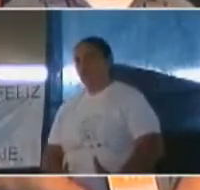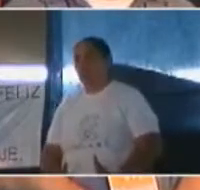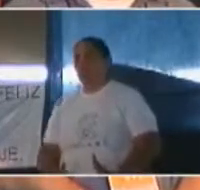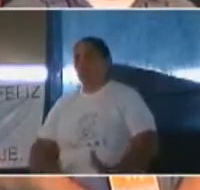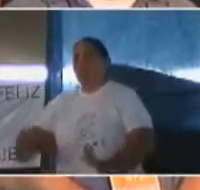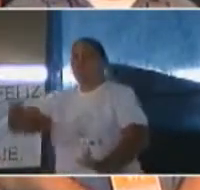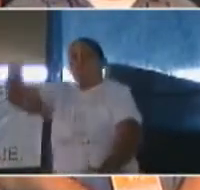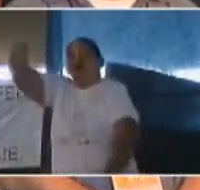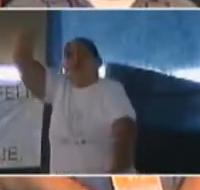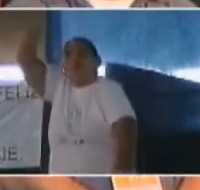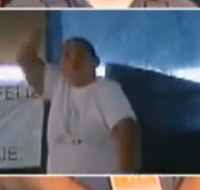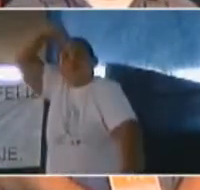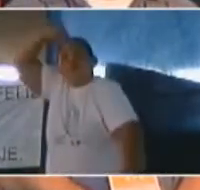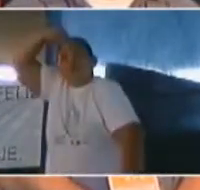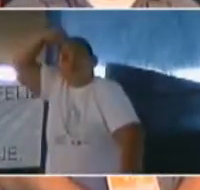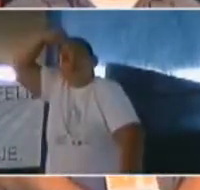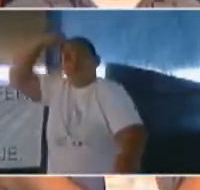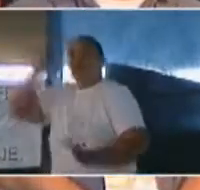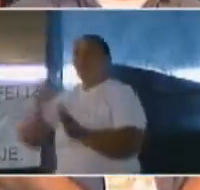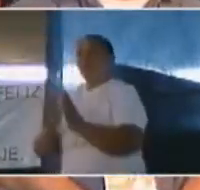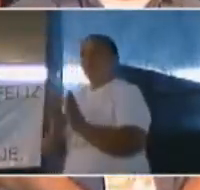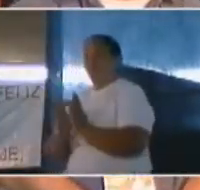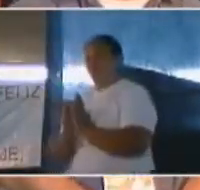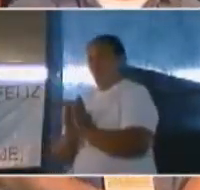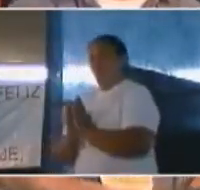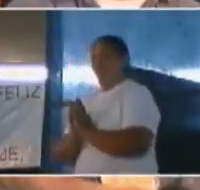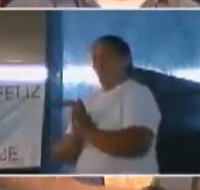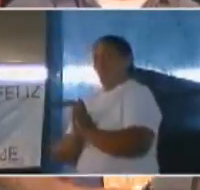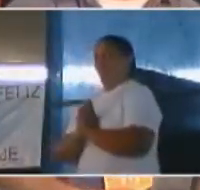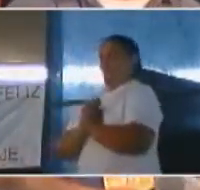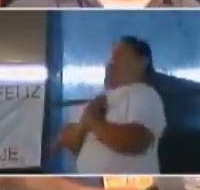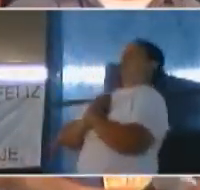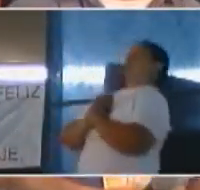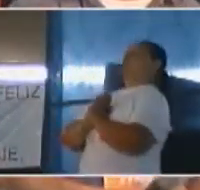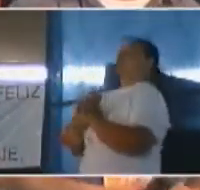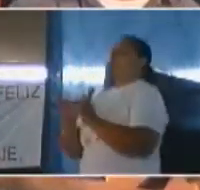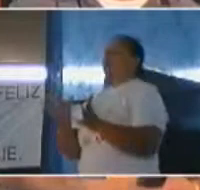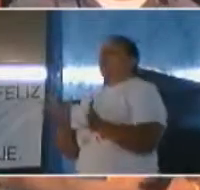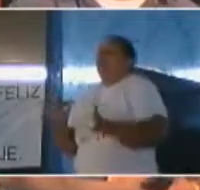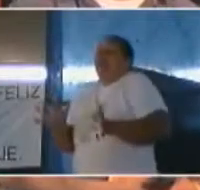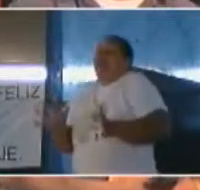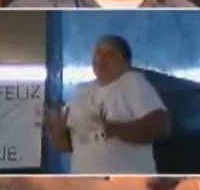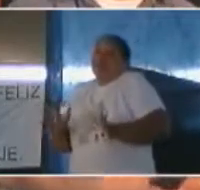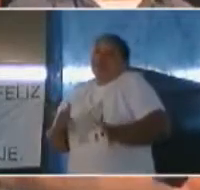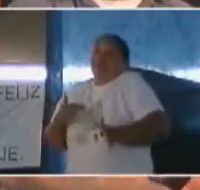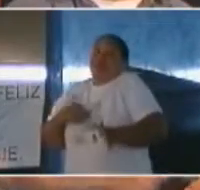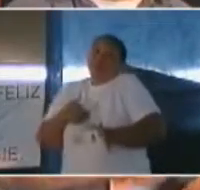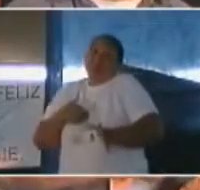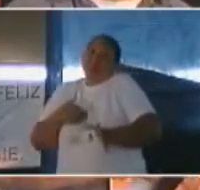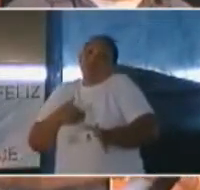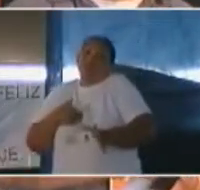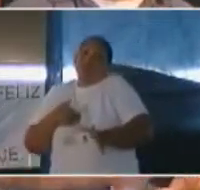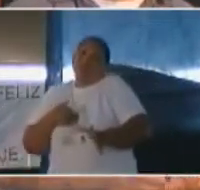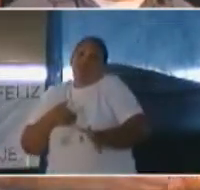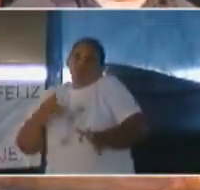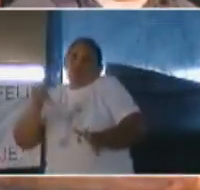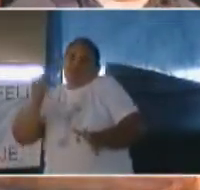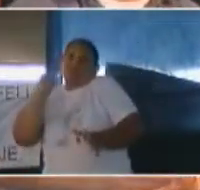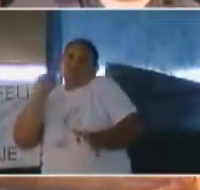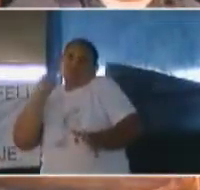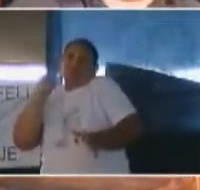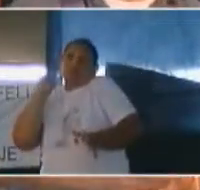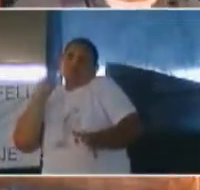e a gente tem a opção de escolher se a gente vai continuar falando a palavra de Deus ou não. Ontem, numa das falas,